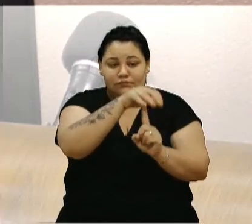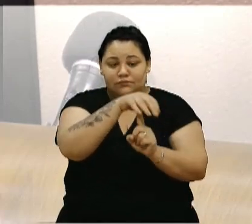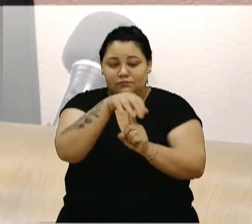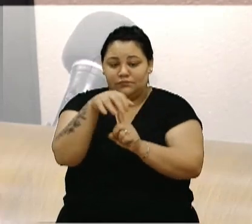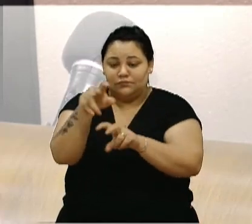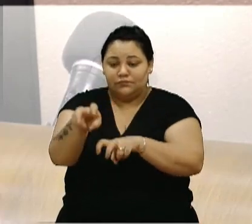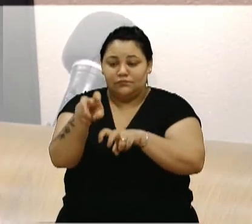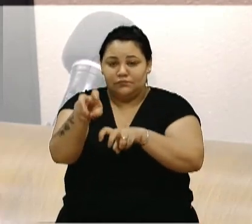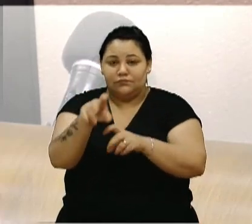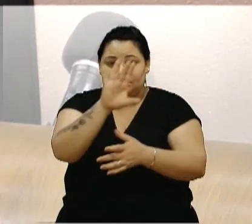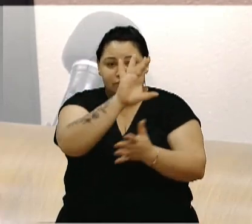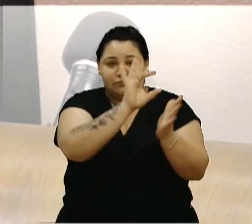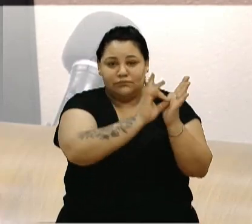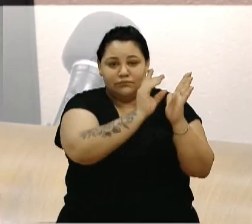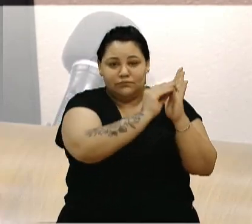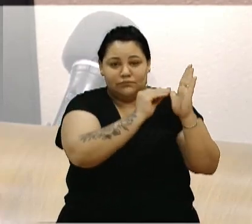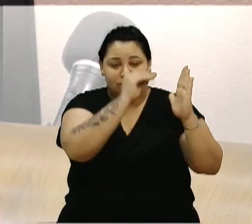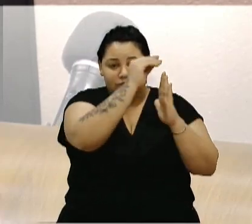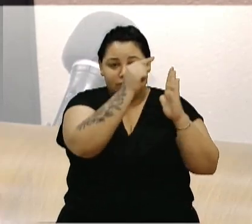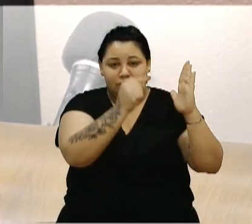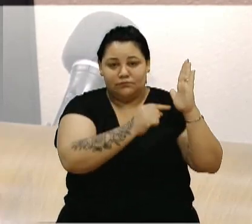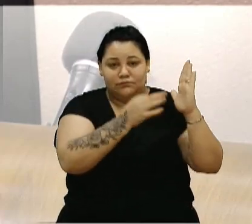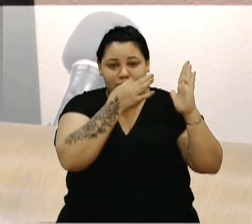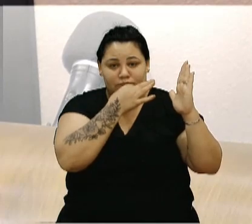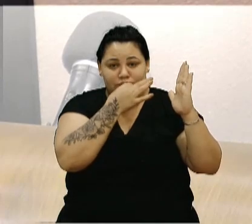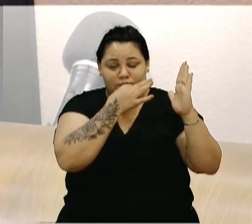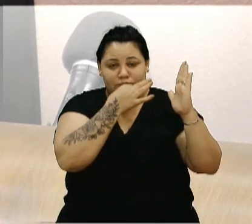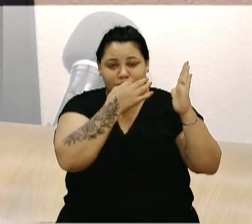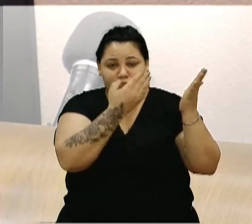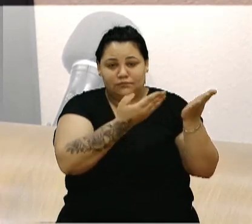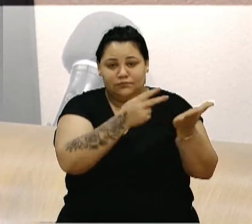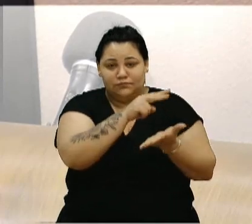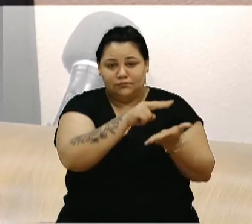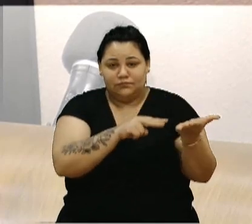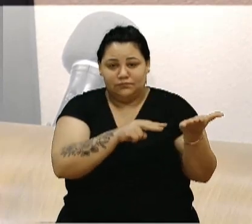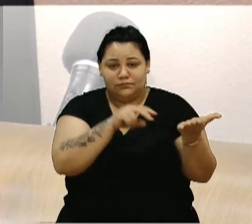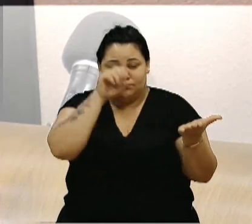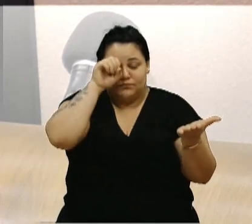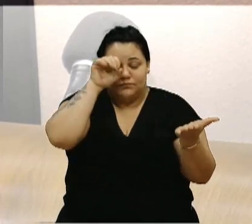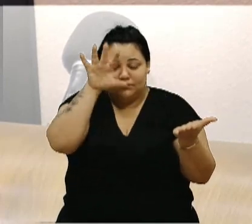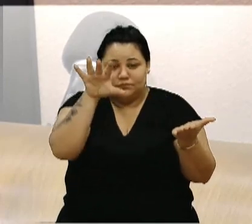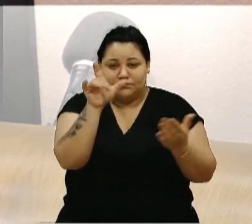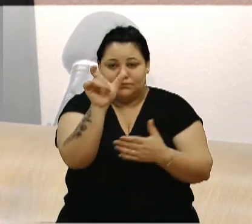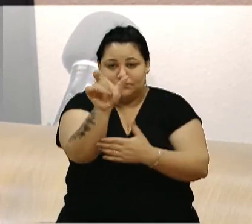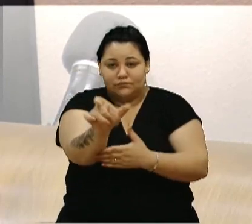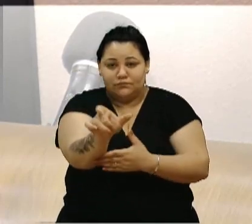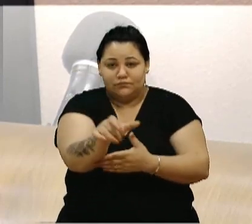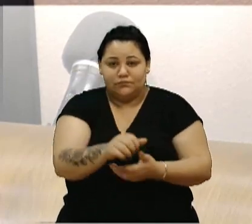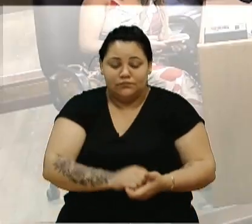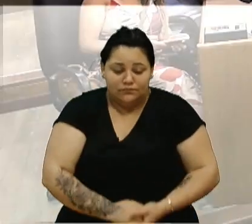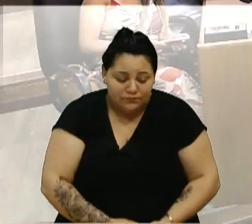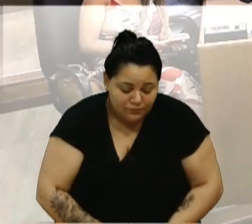do município de Caxias do Sul. Relator, vereador Fiuza. Com a palavra, o relator.